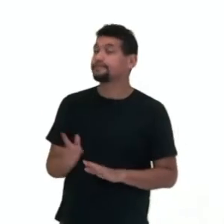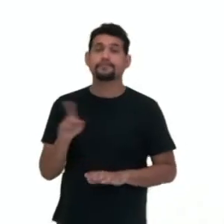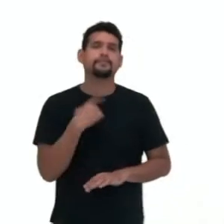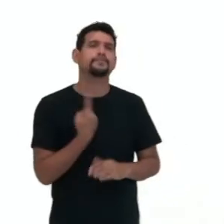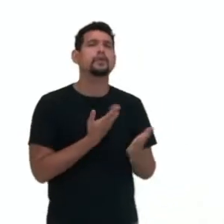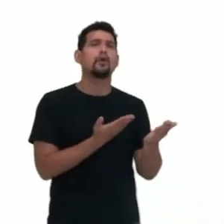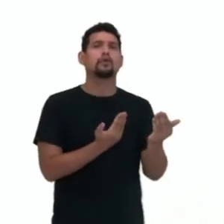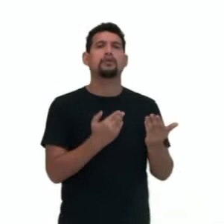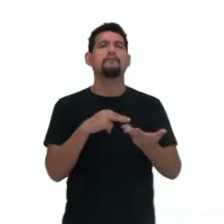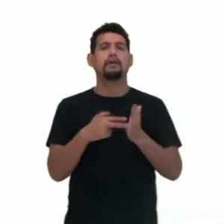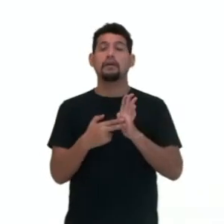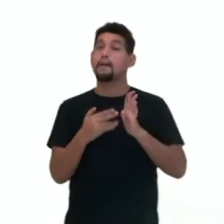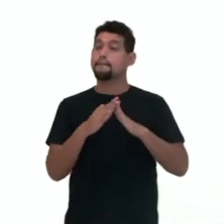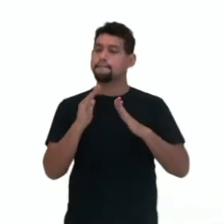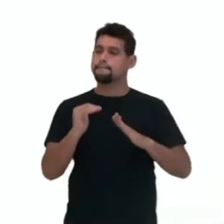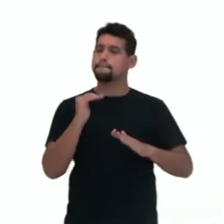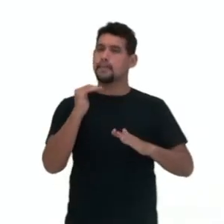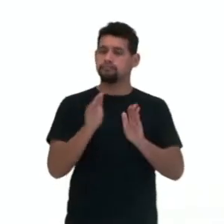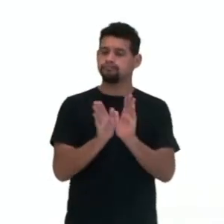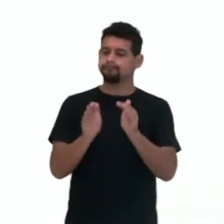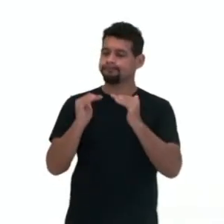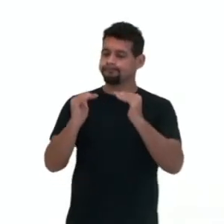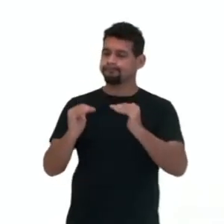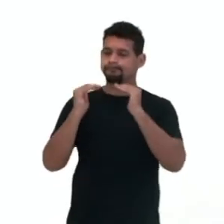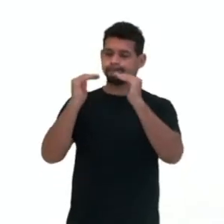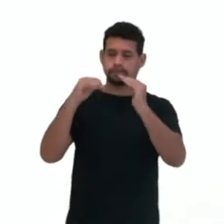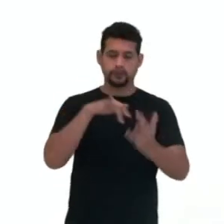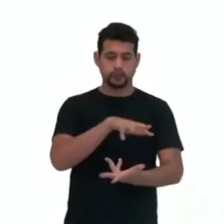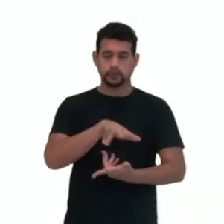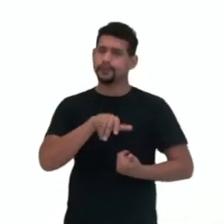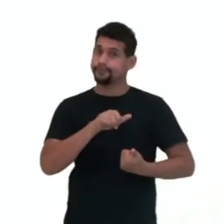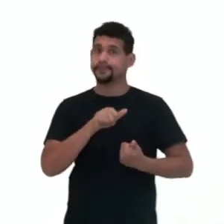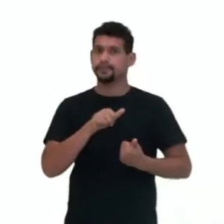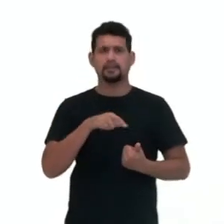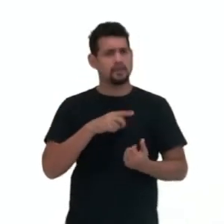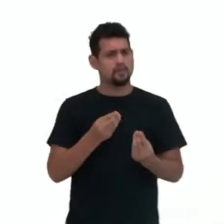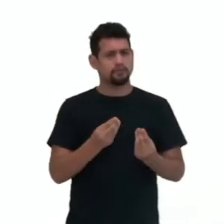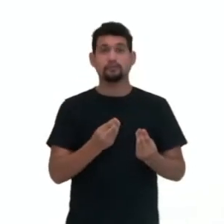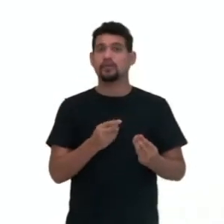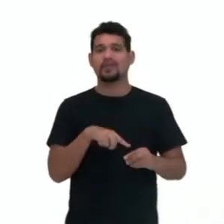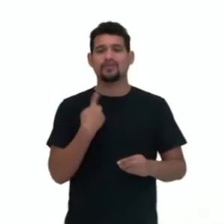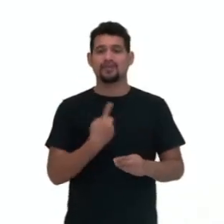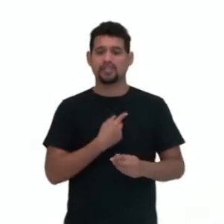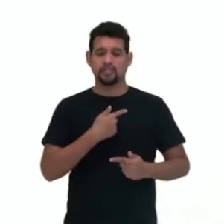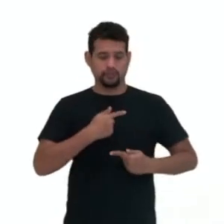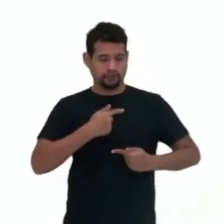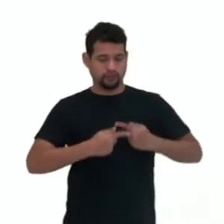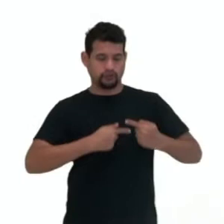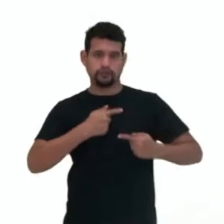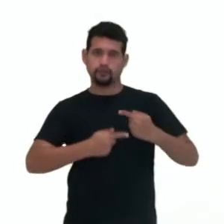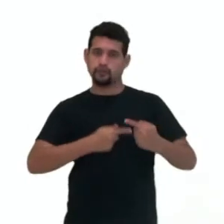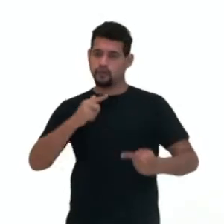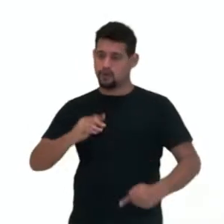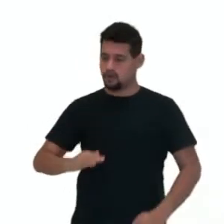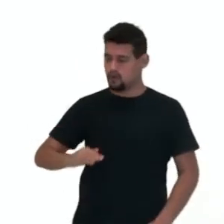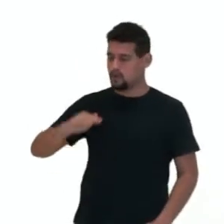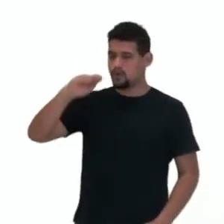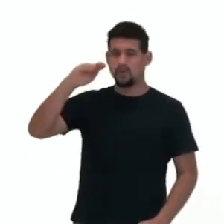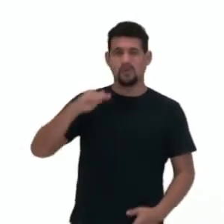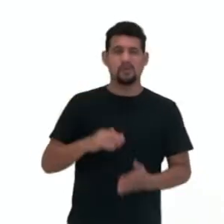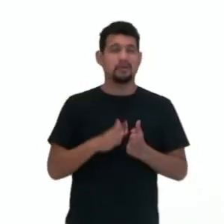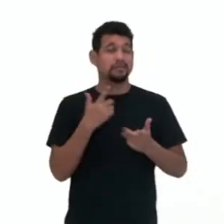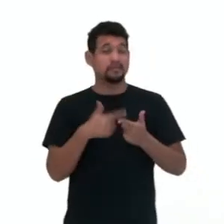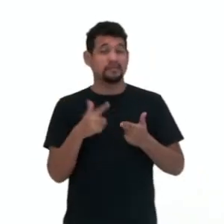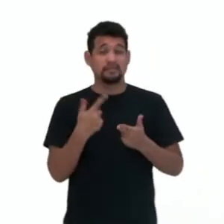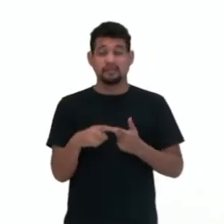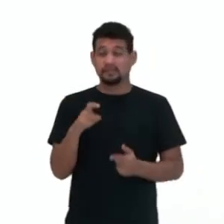jovens, somos mais da metade da população global. Nossa geração cresceu com a crise climática e